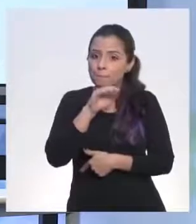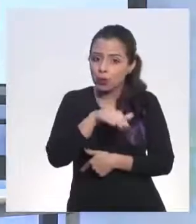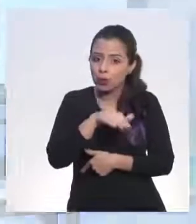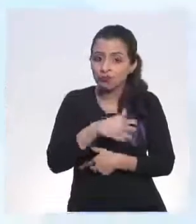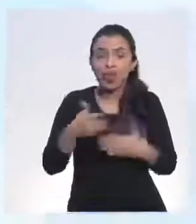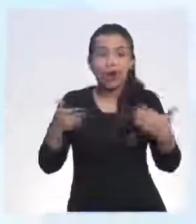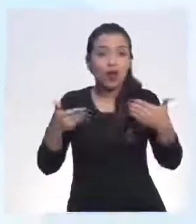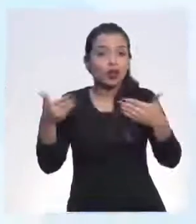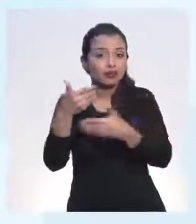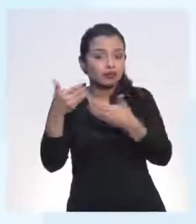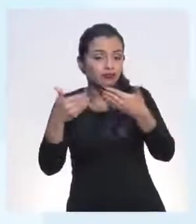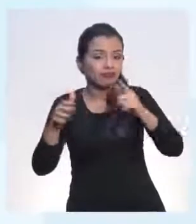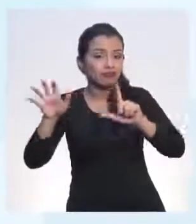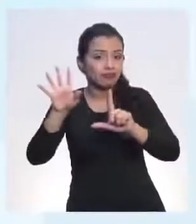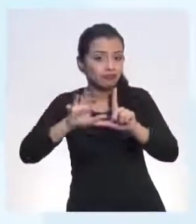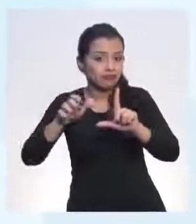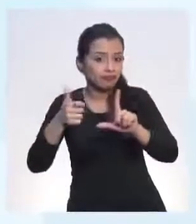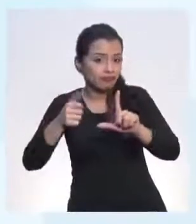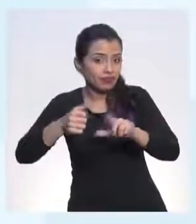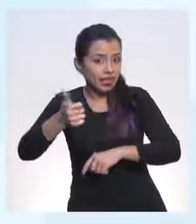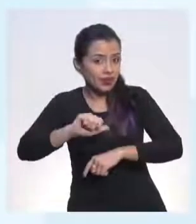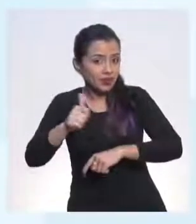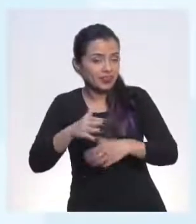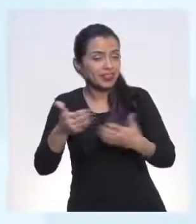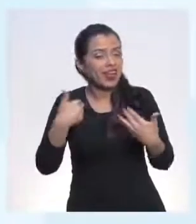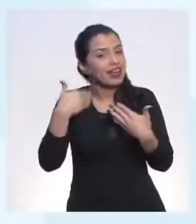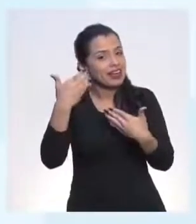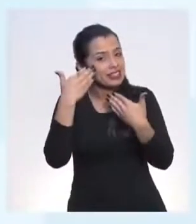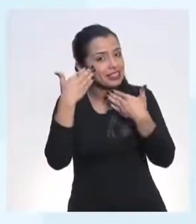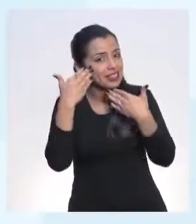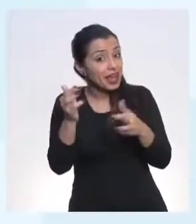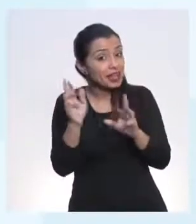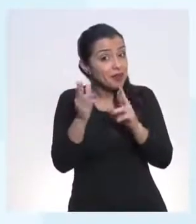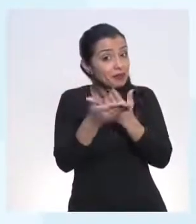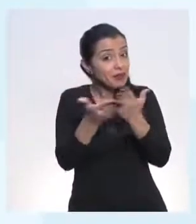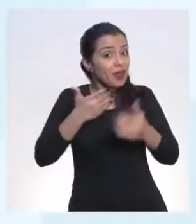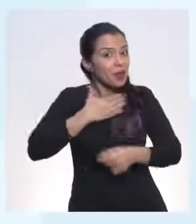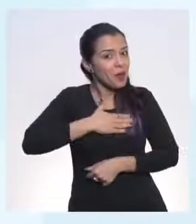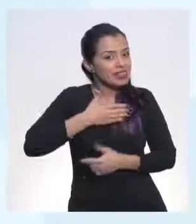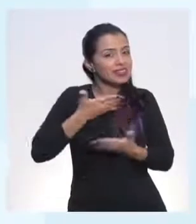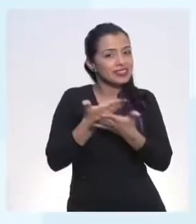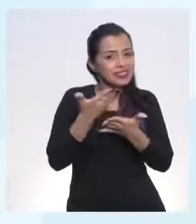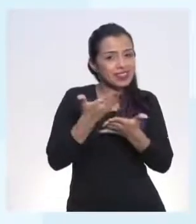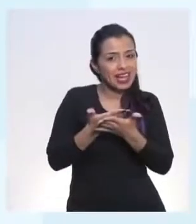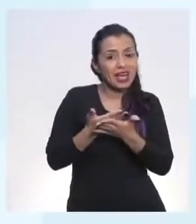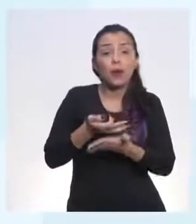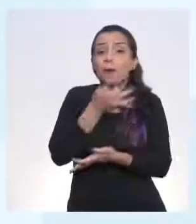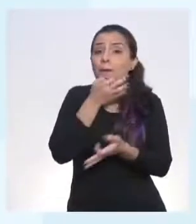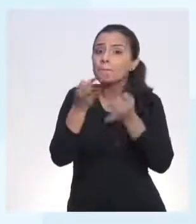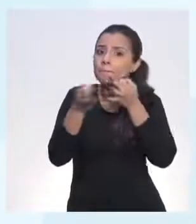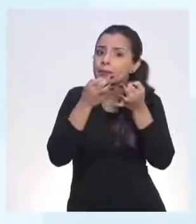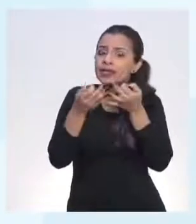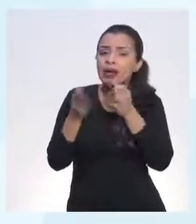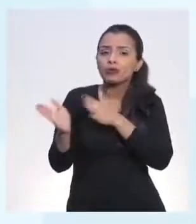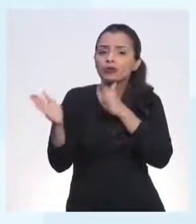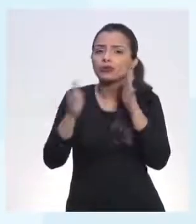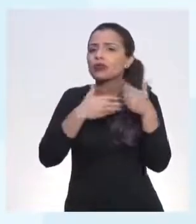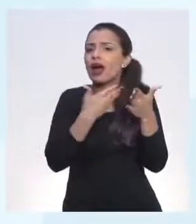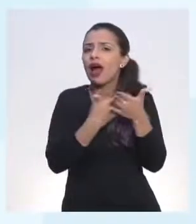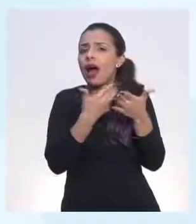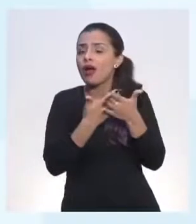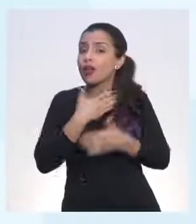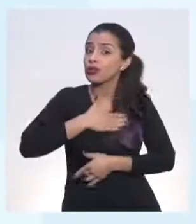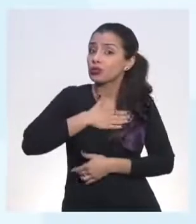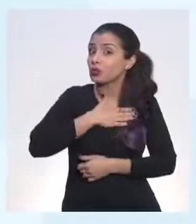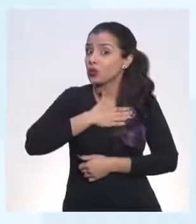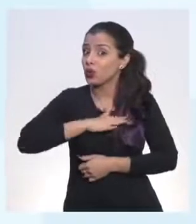avaliação para eles na tela, por favor? Então, agradeço aí, espero que vocês tenham gostado. Coloquem lá o que vocês acharam ou não da aula.